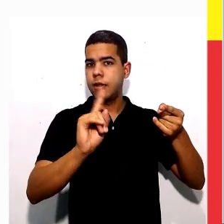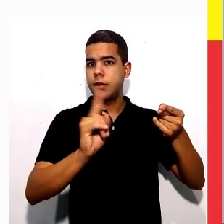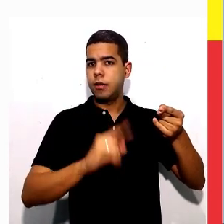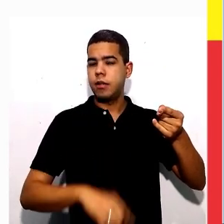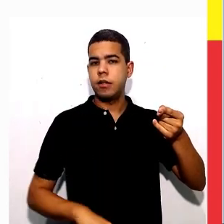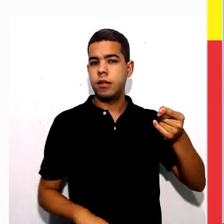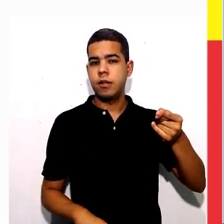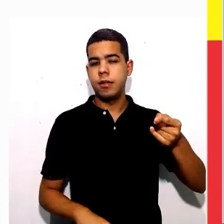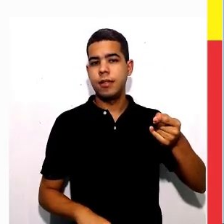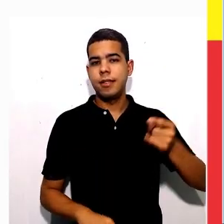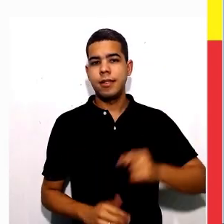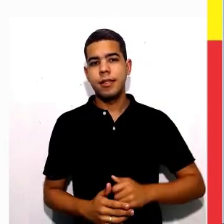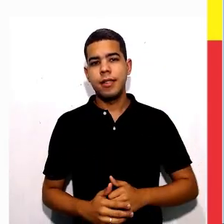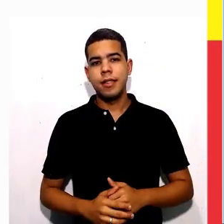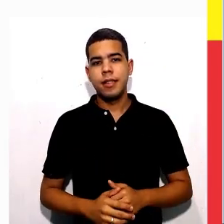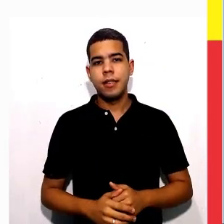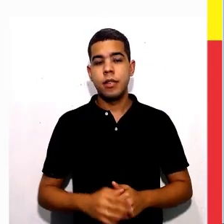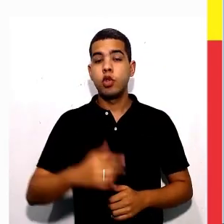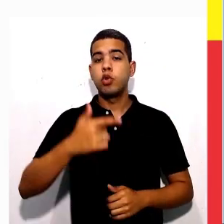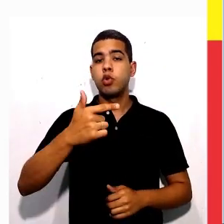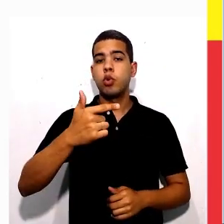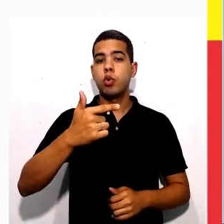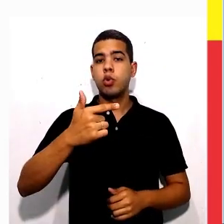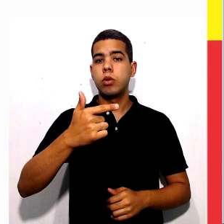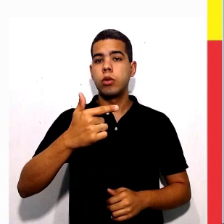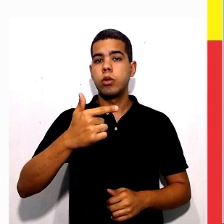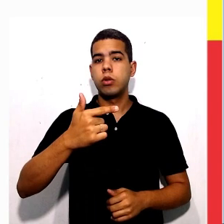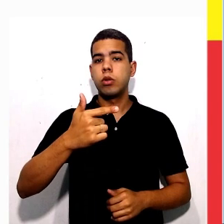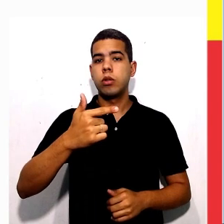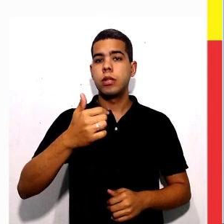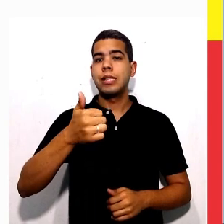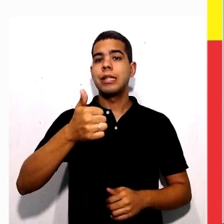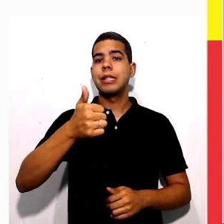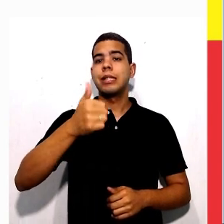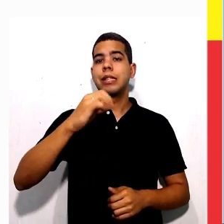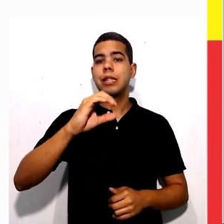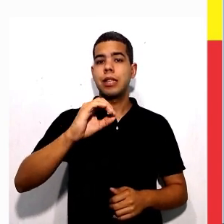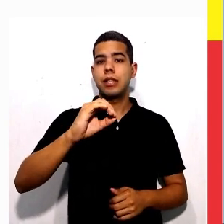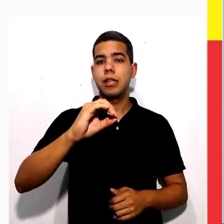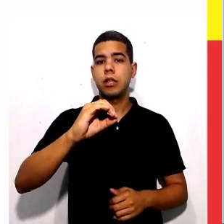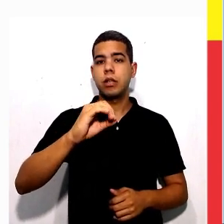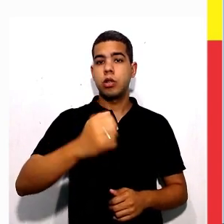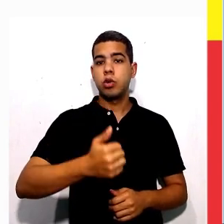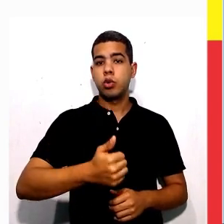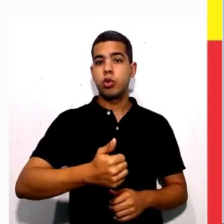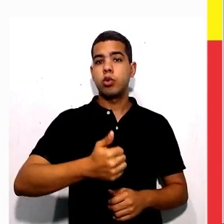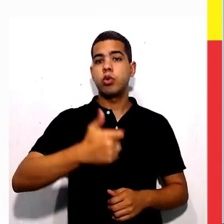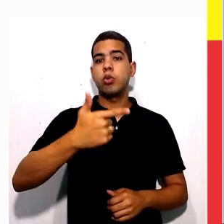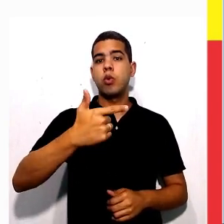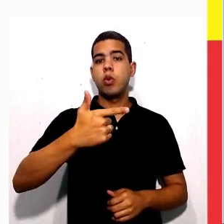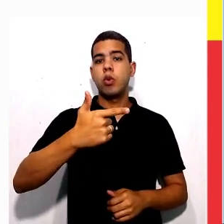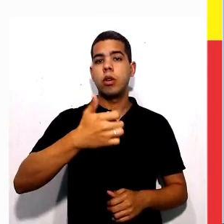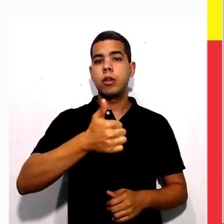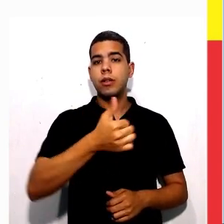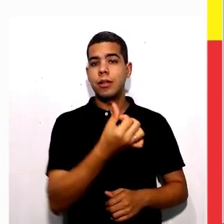20, beleza? Vê, 2, 10,